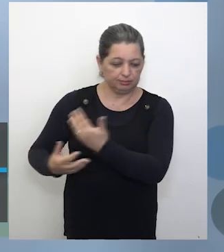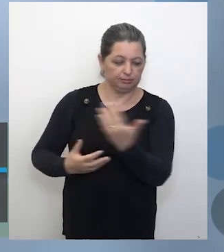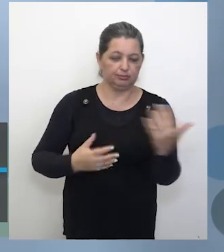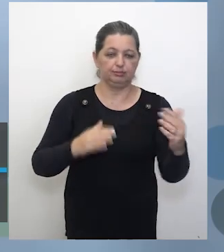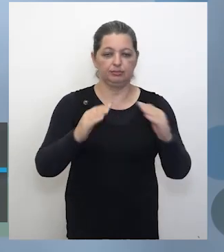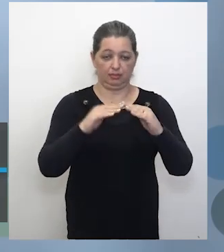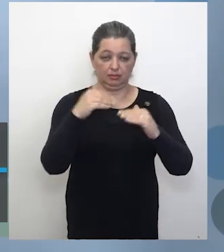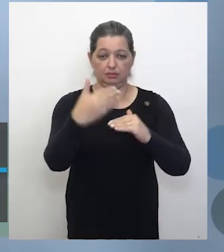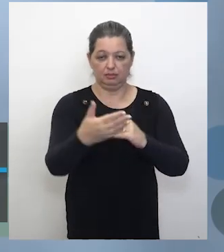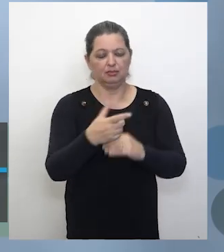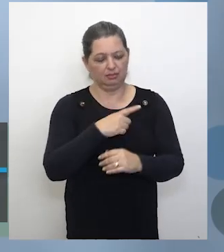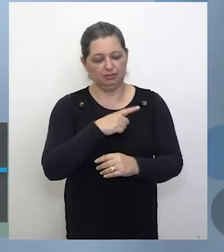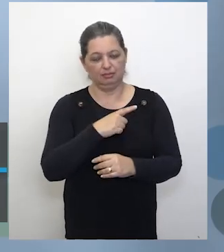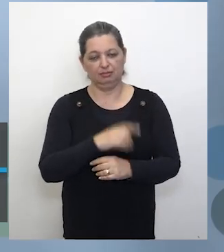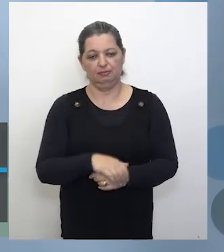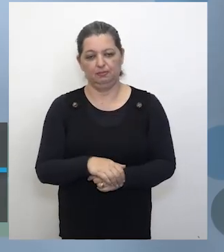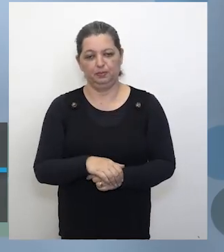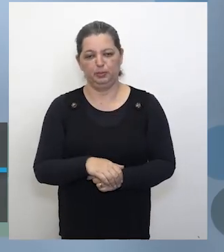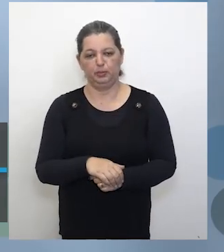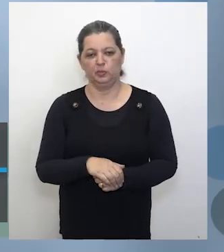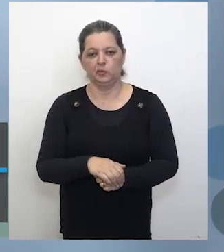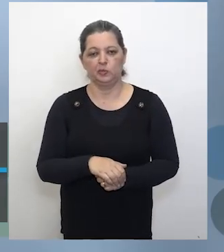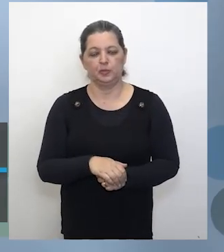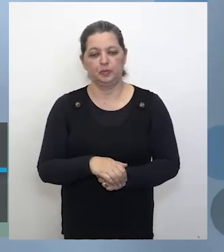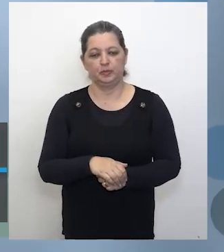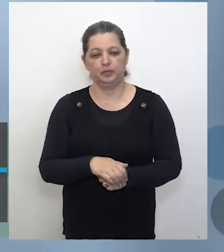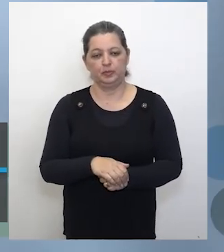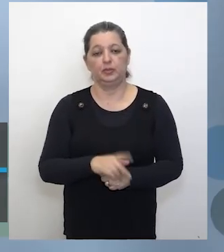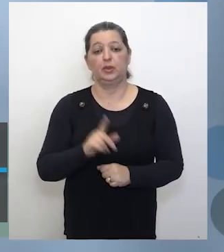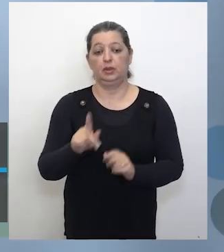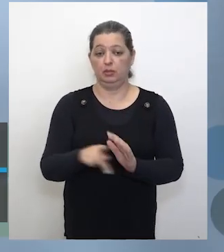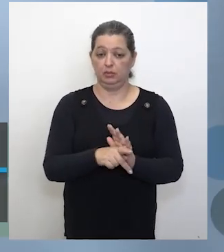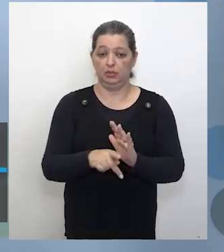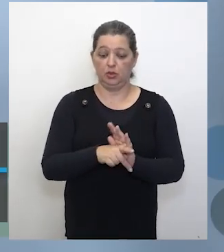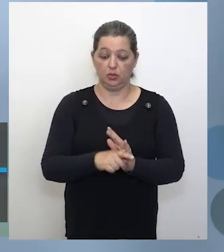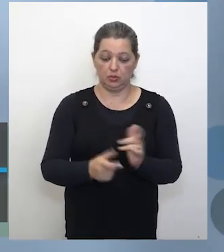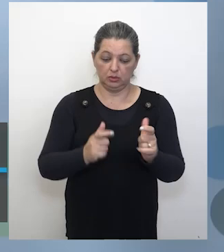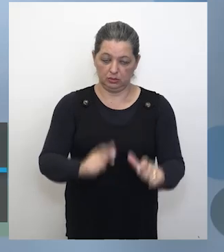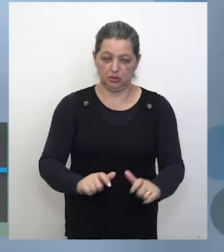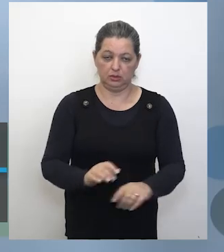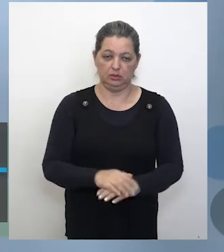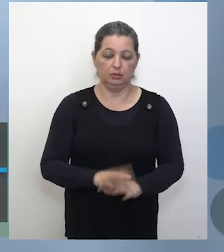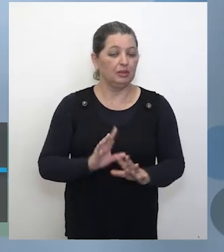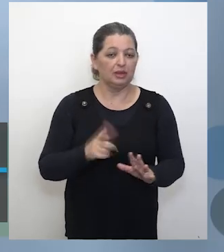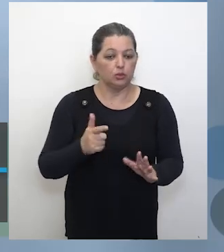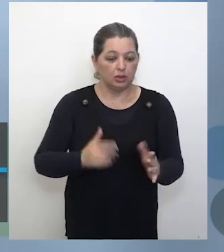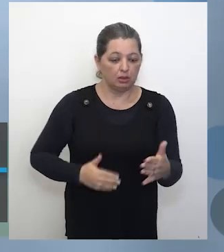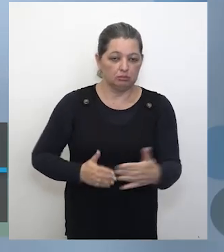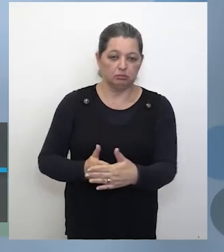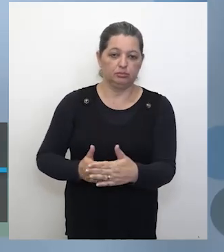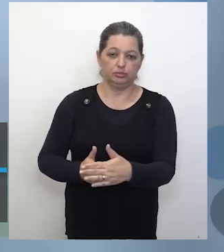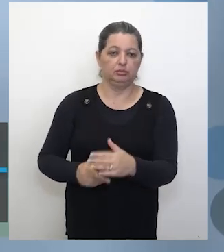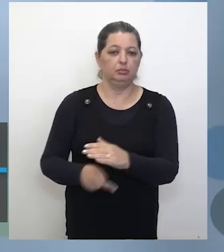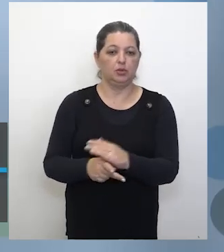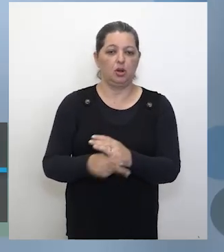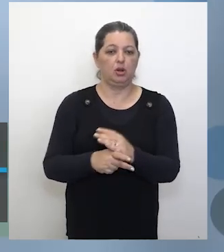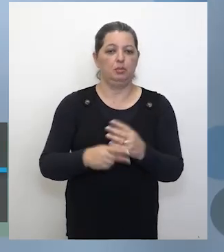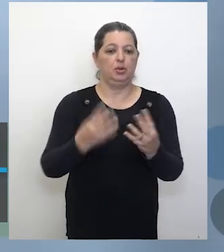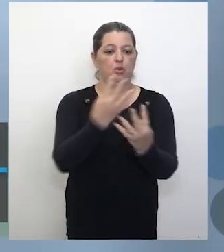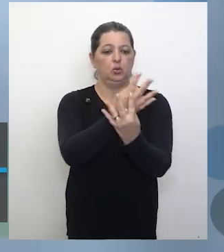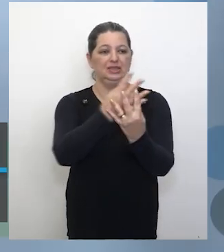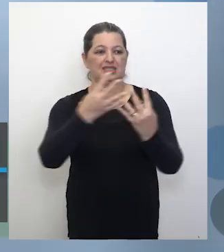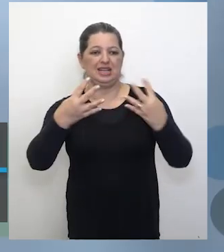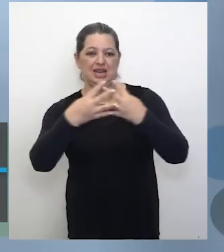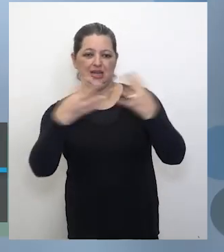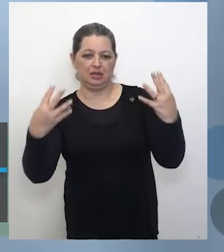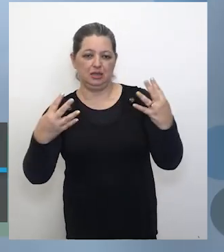pessoas elas têm jardins na frente da sua casa. Faz parte dessa propriedade, mas não tem uma delimitação de uma cerca, por exemplo, que